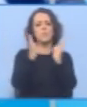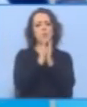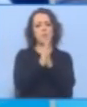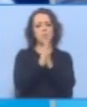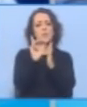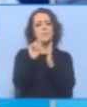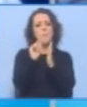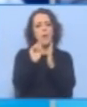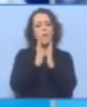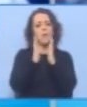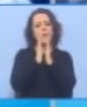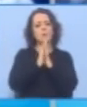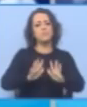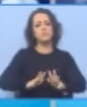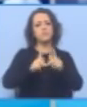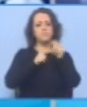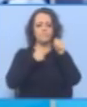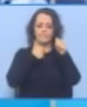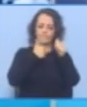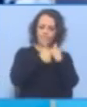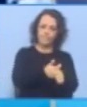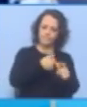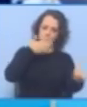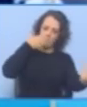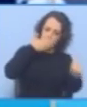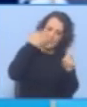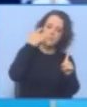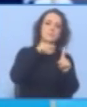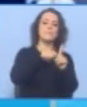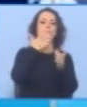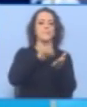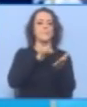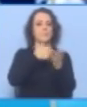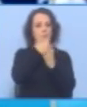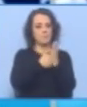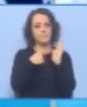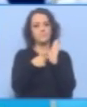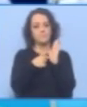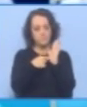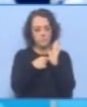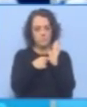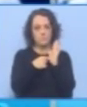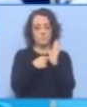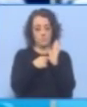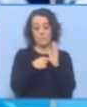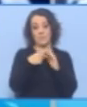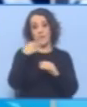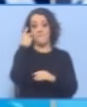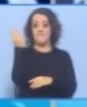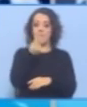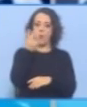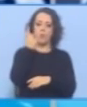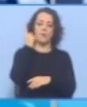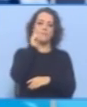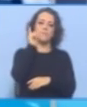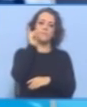de uma maior fidelidade ao Evangelho, que é portanto, é também, além do valor da vida como um dom de